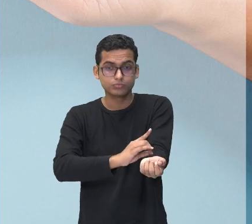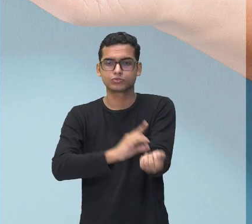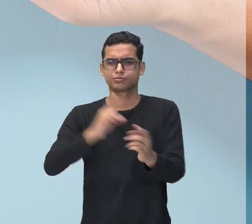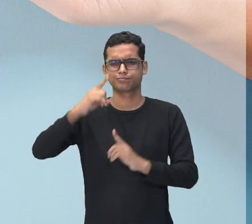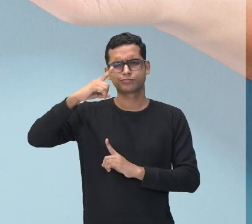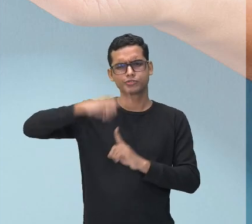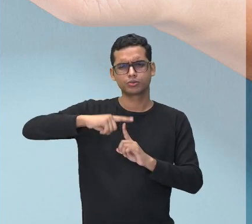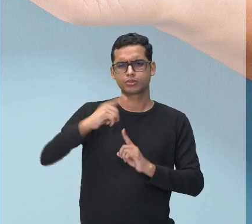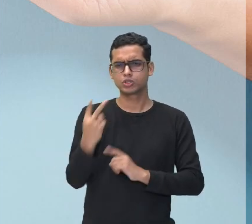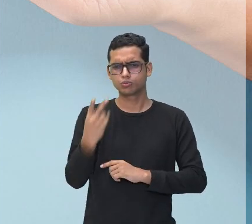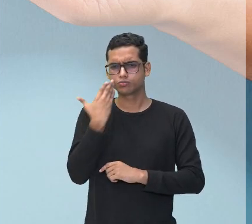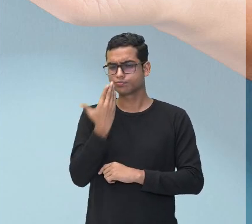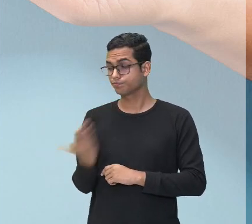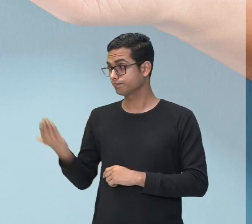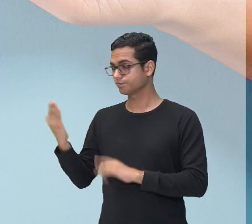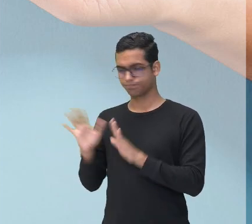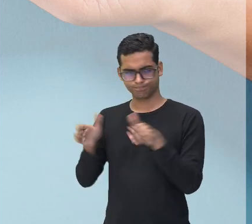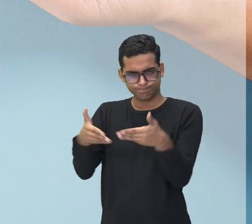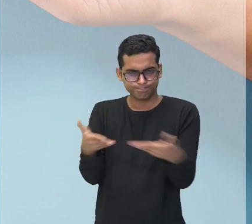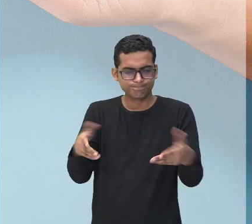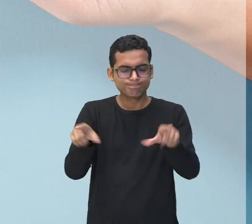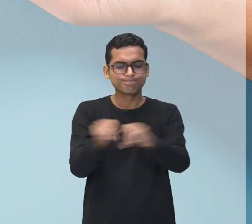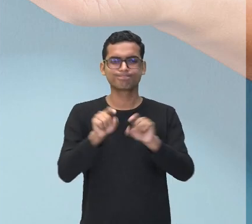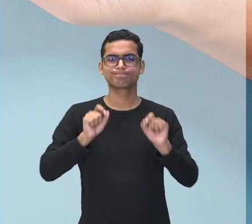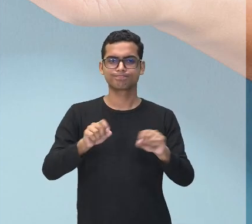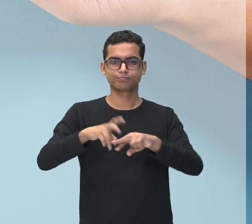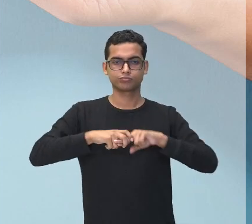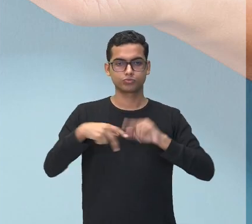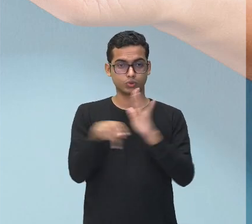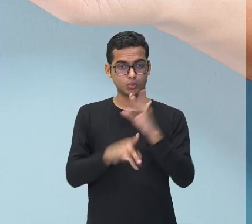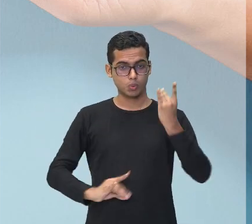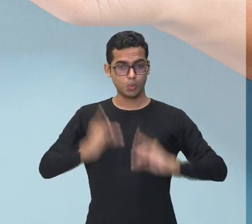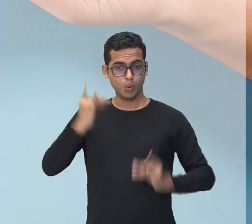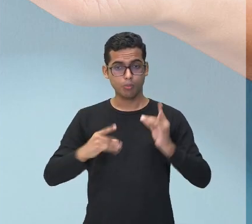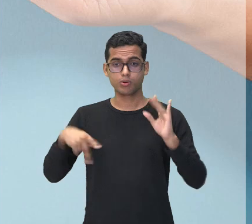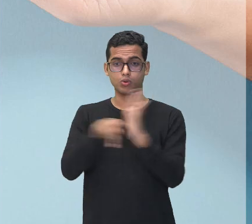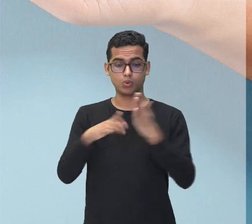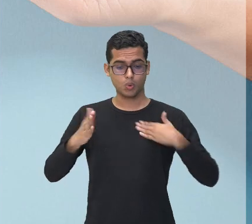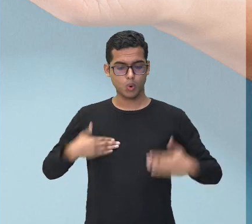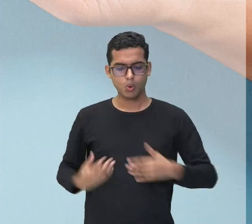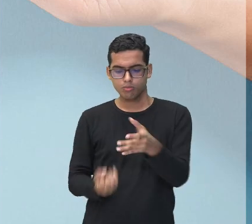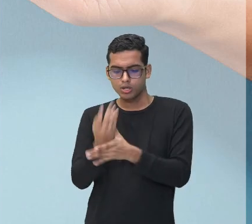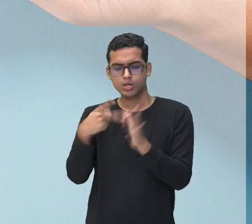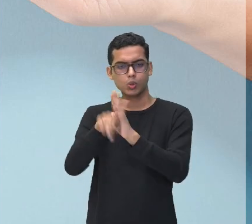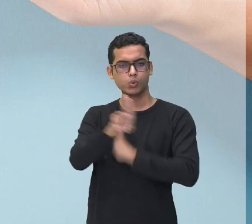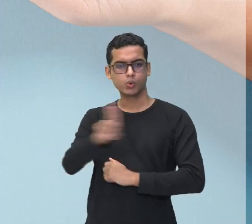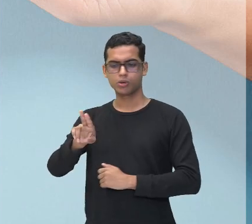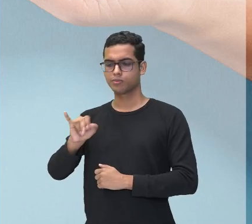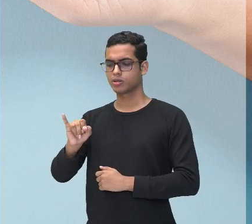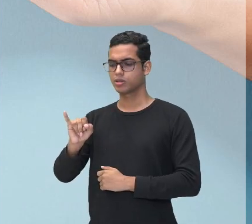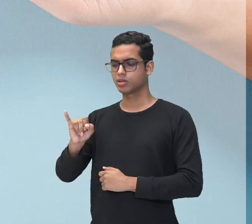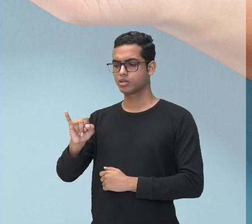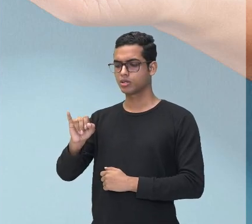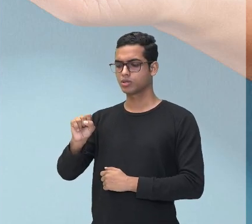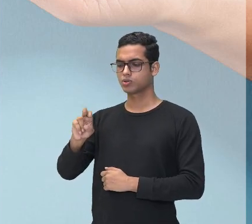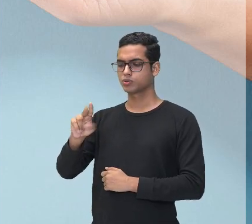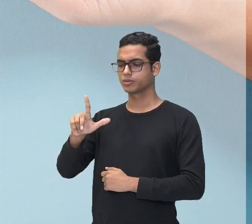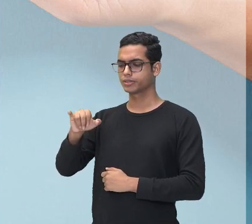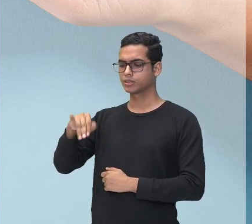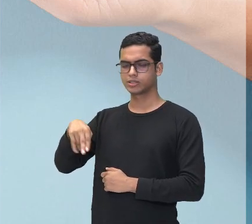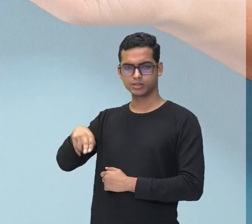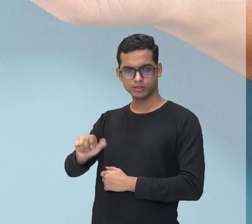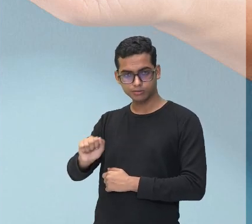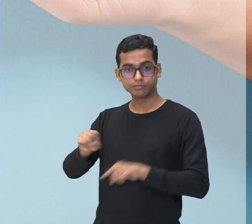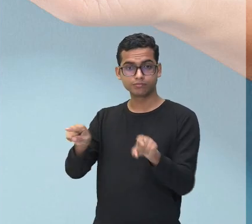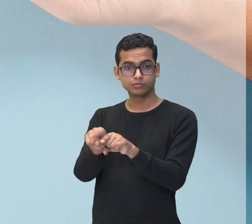ela acontece quando o hormônio que o nosso corpo produz, chamado insulina, que tem como principal função equilibrar os níveis de glicemia no